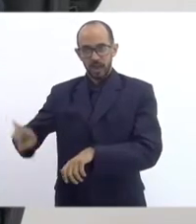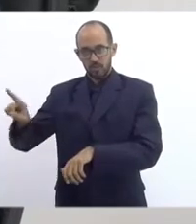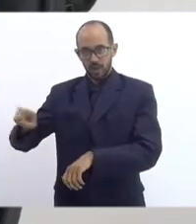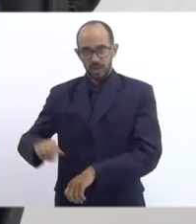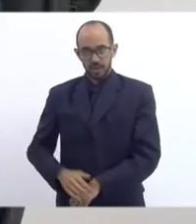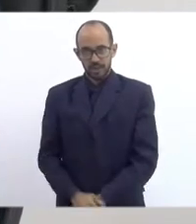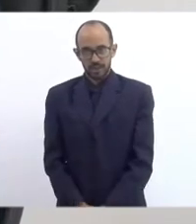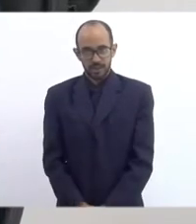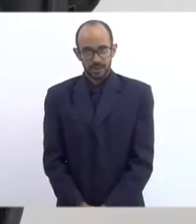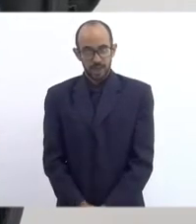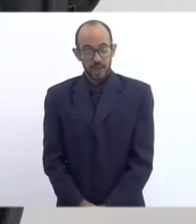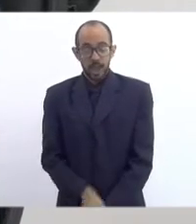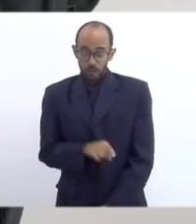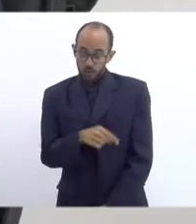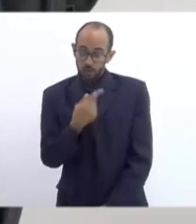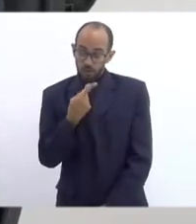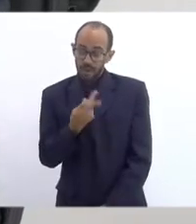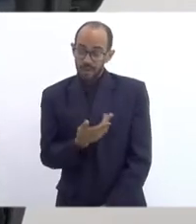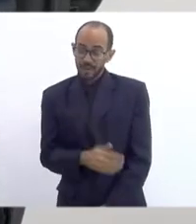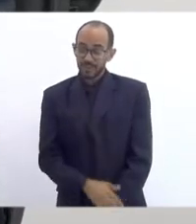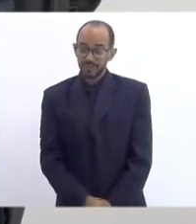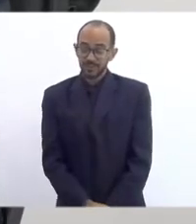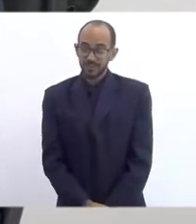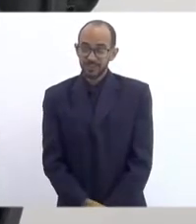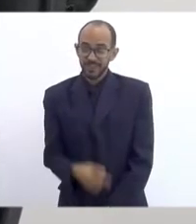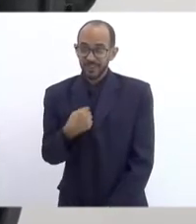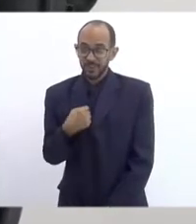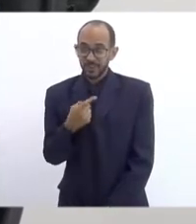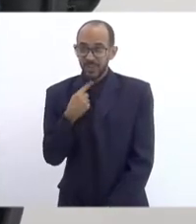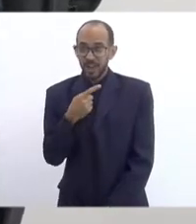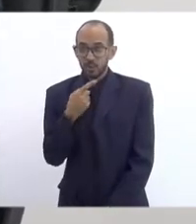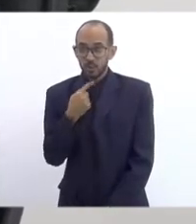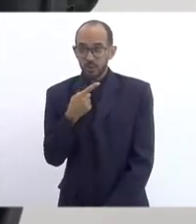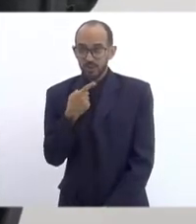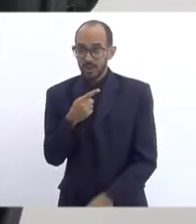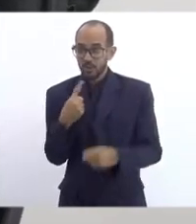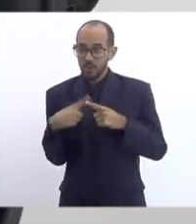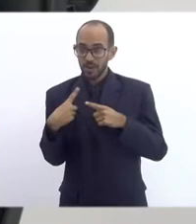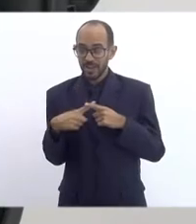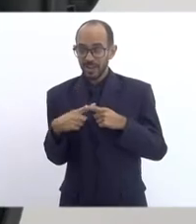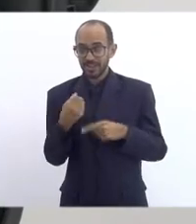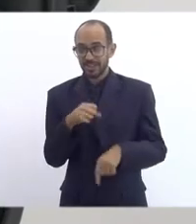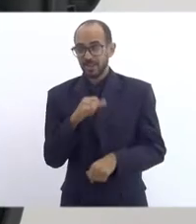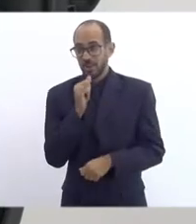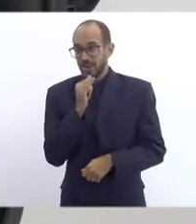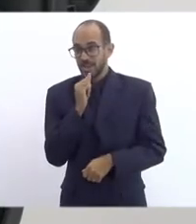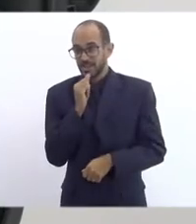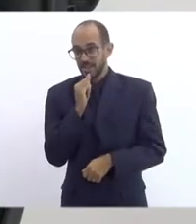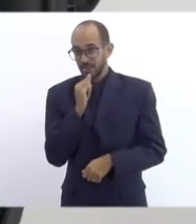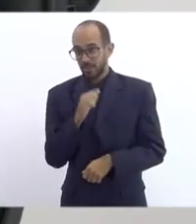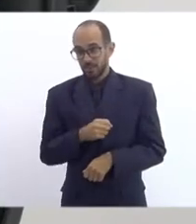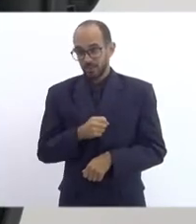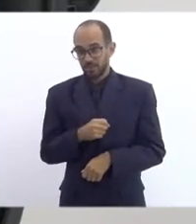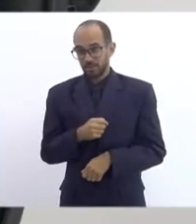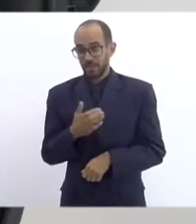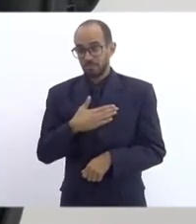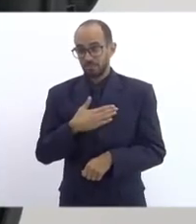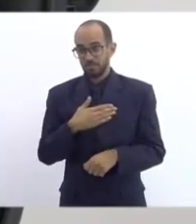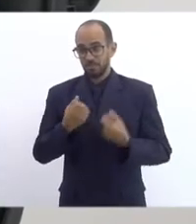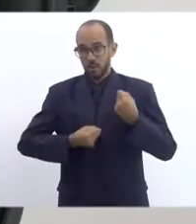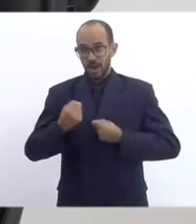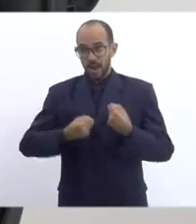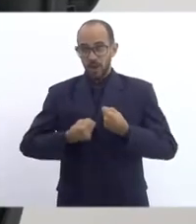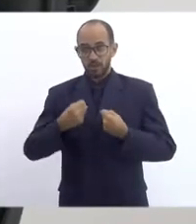É isso que eu estou falando. Eu tenho dúvida. Por exemplo, se o carro foi emplacado em